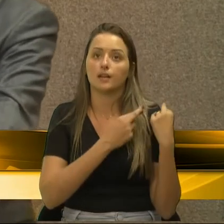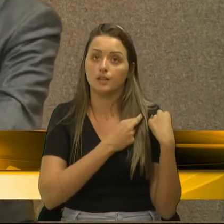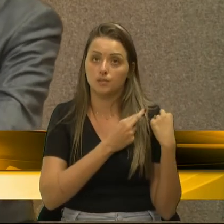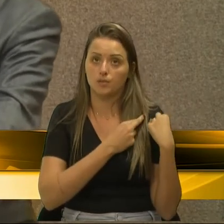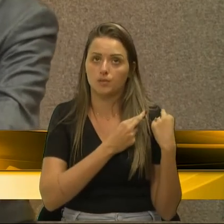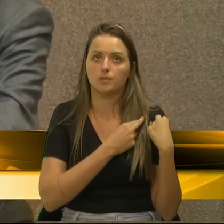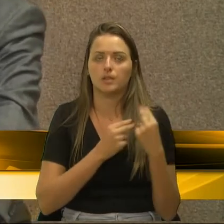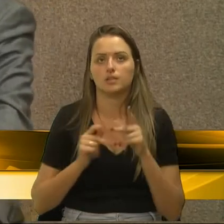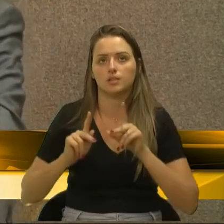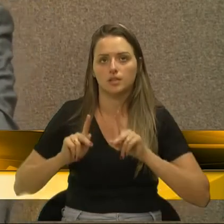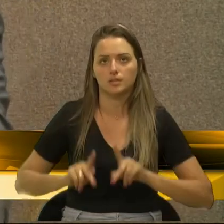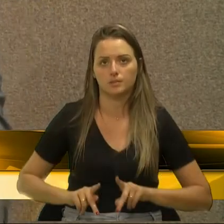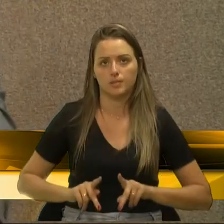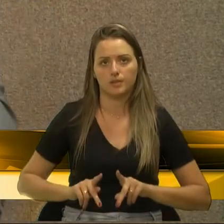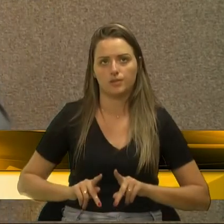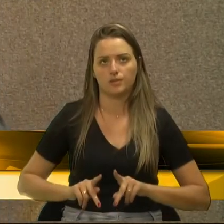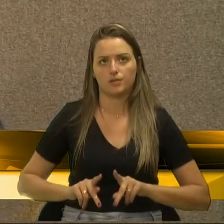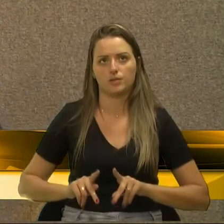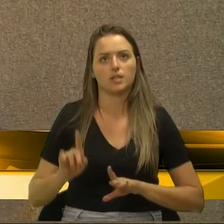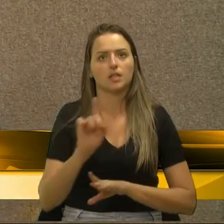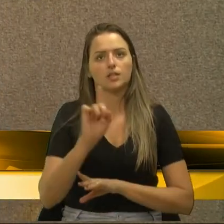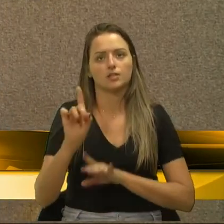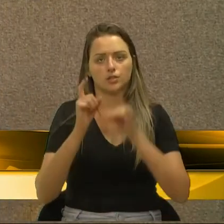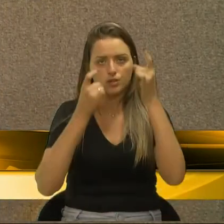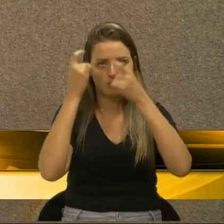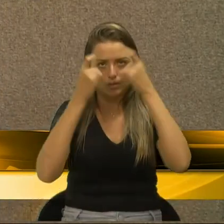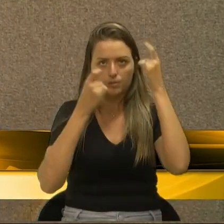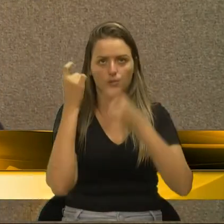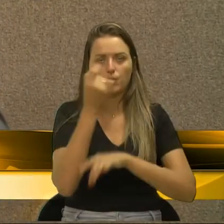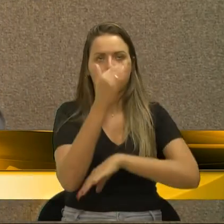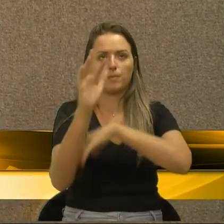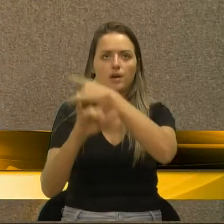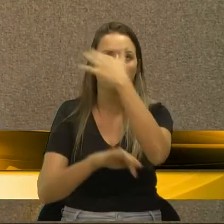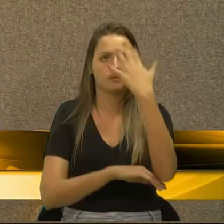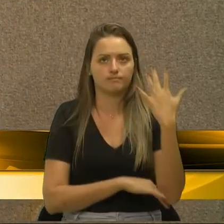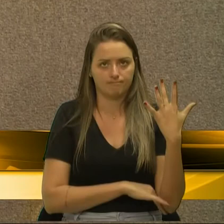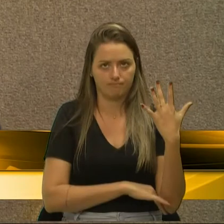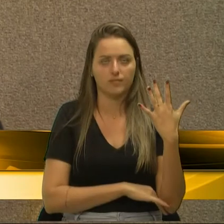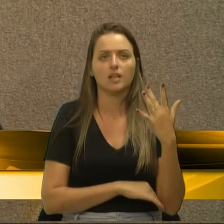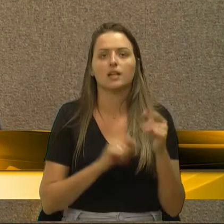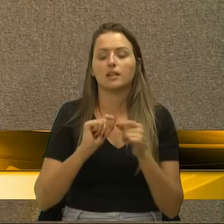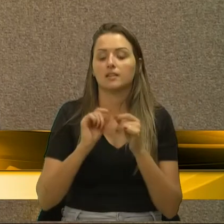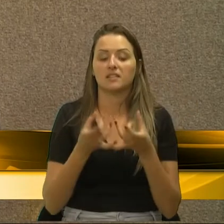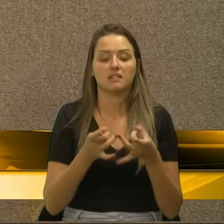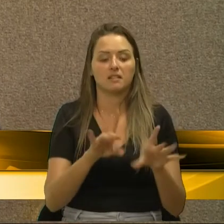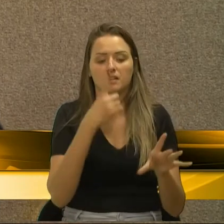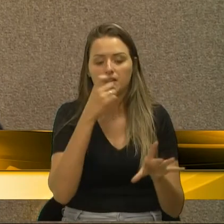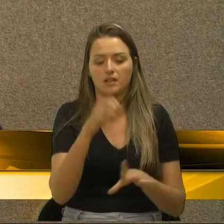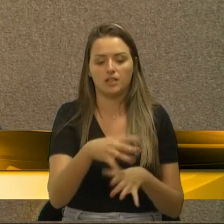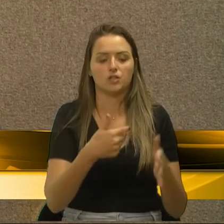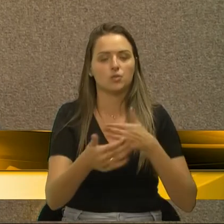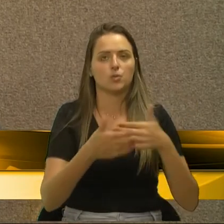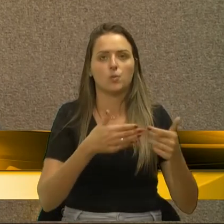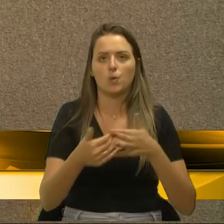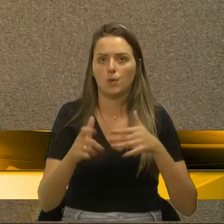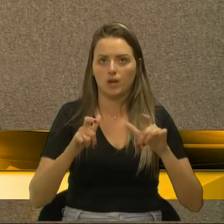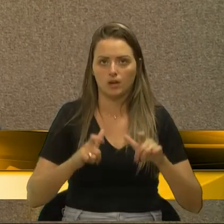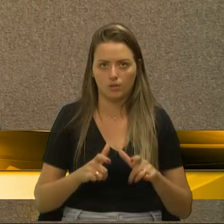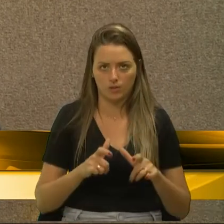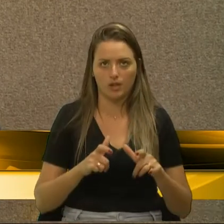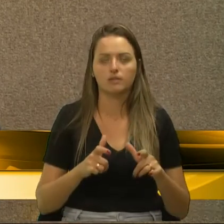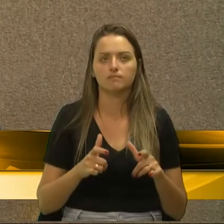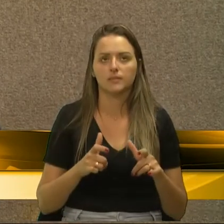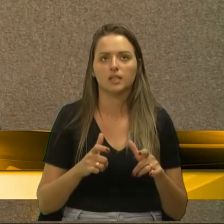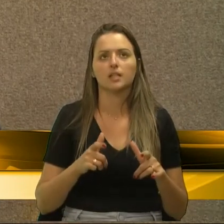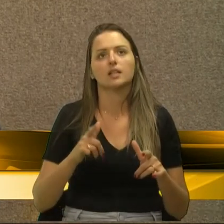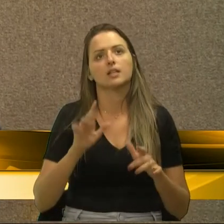Adiló, dos cidadãos de não se preocupar com o meio ambiente e fazer esse tipo de descarte em lugares indevidos,